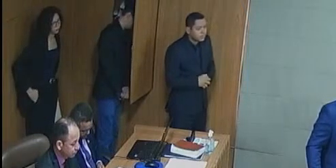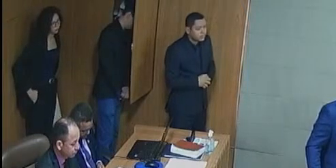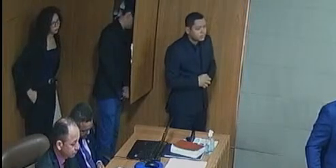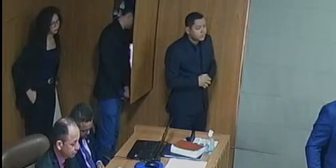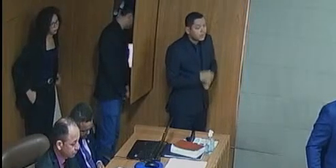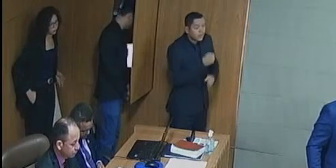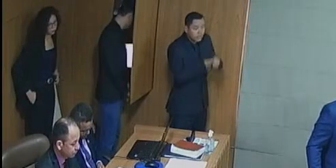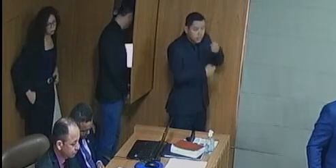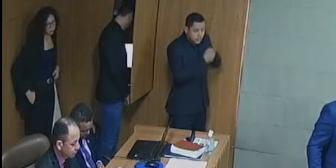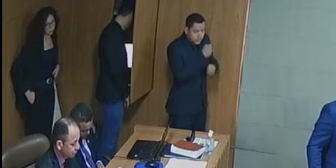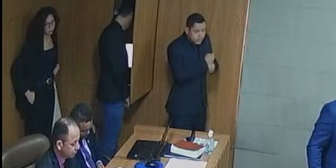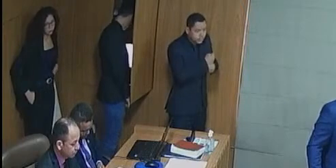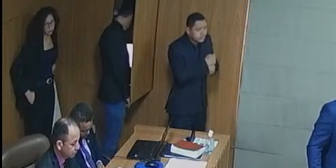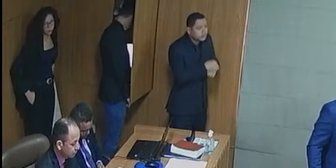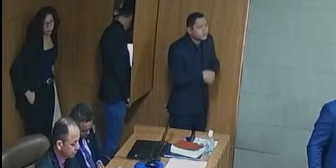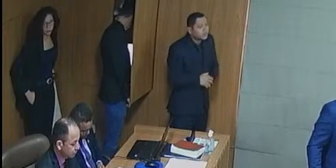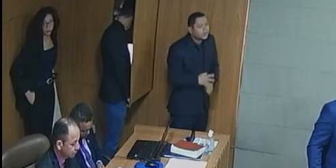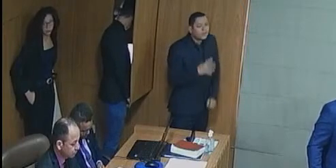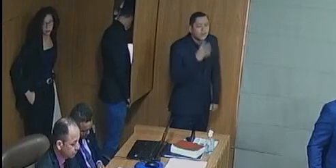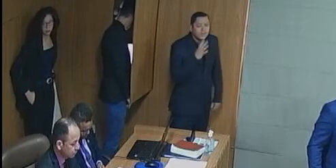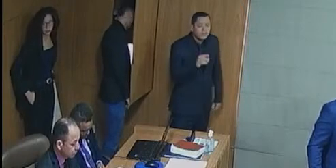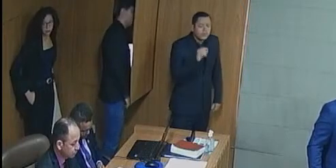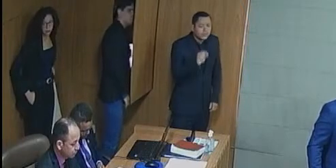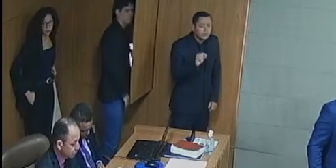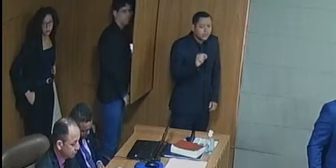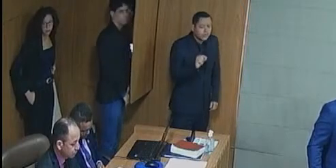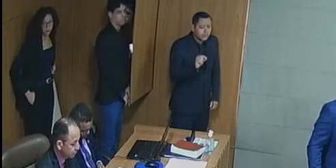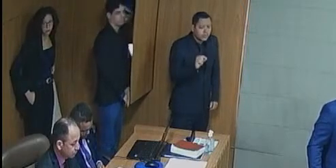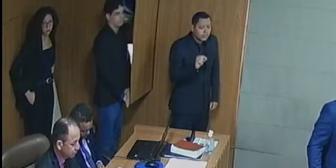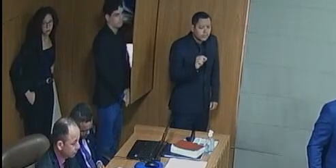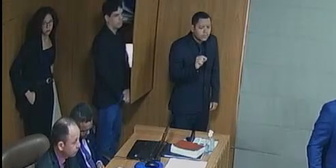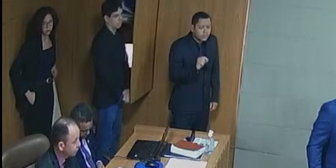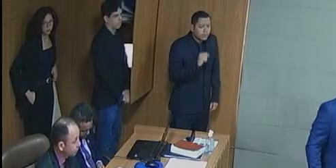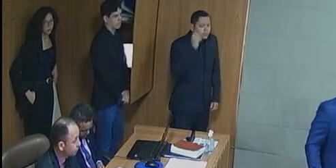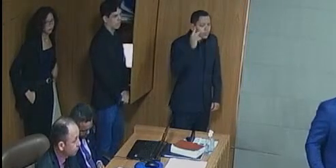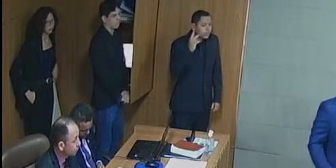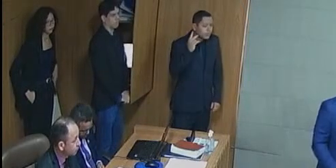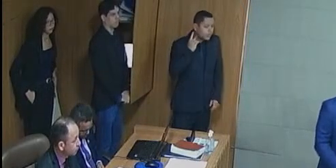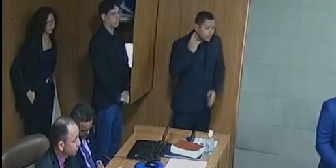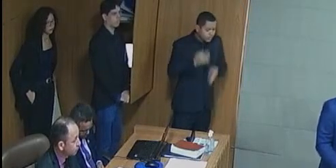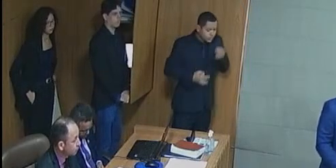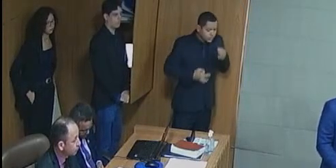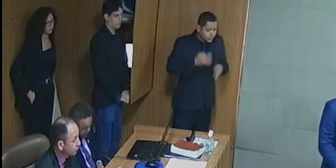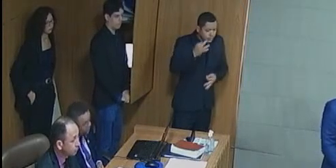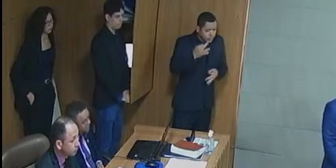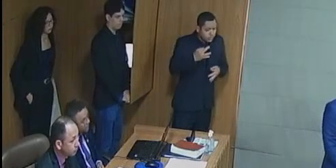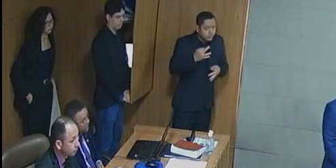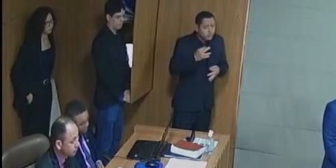ano passado eu conheci um promotor Justiça chamado